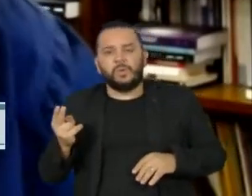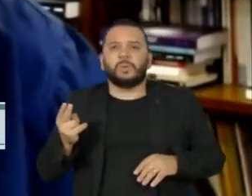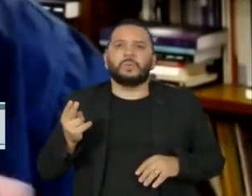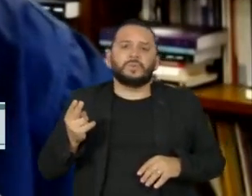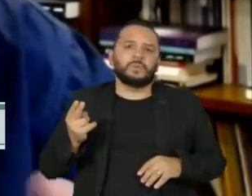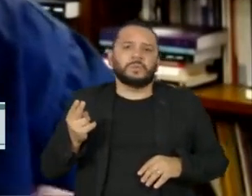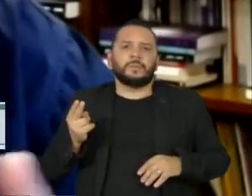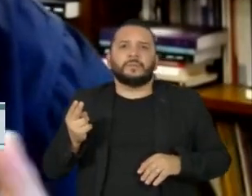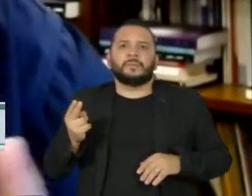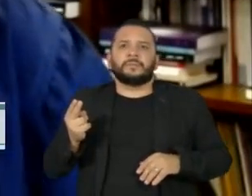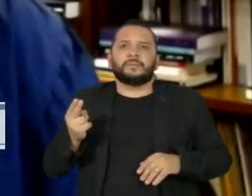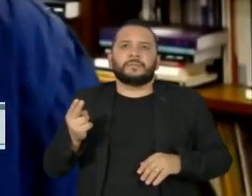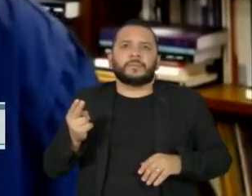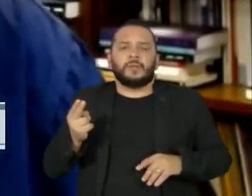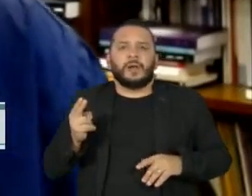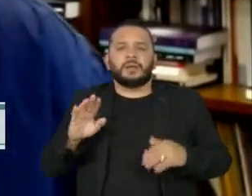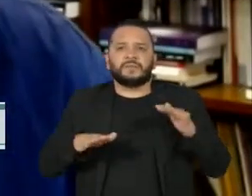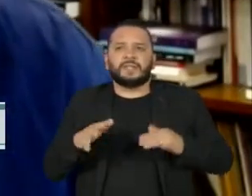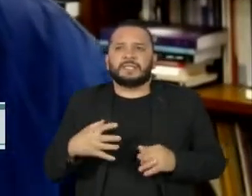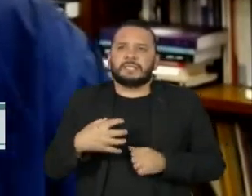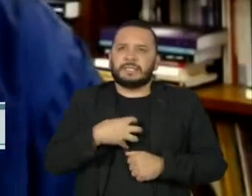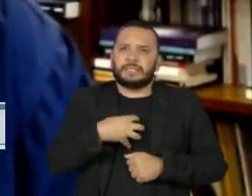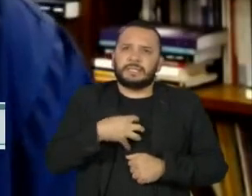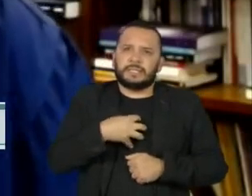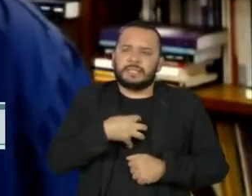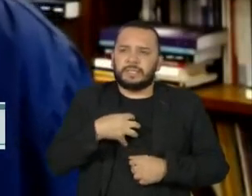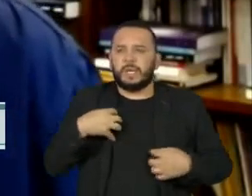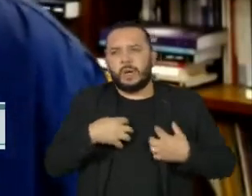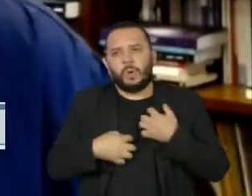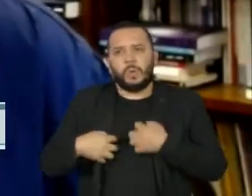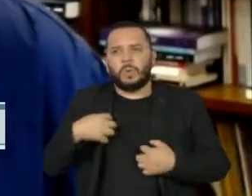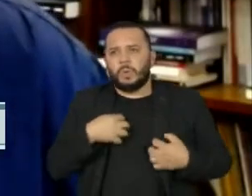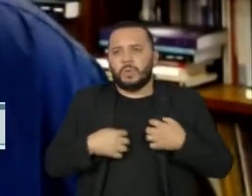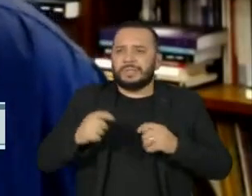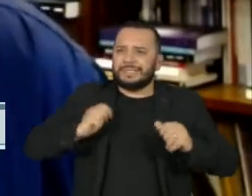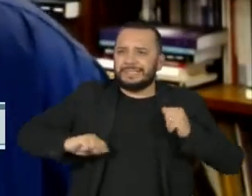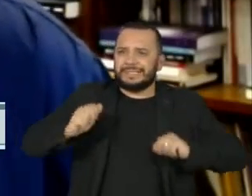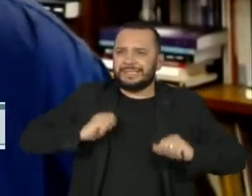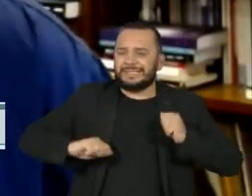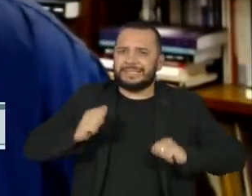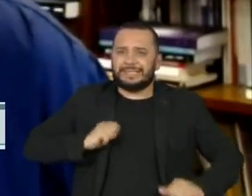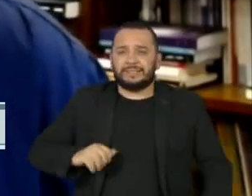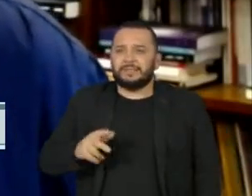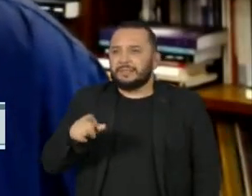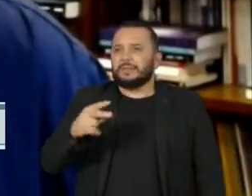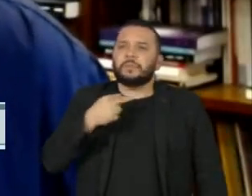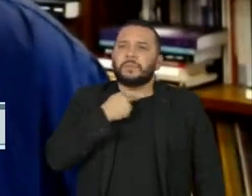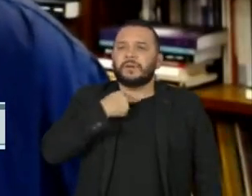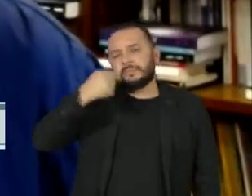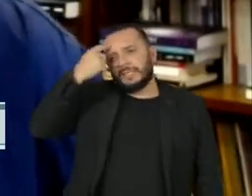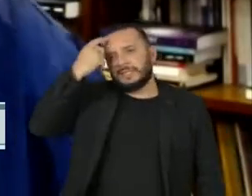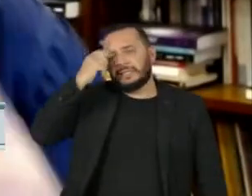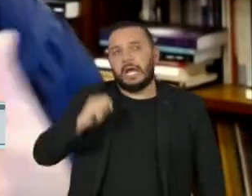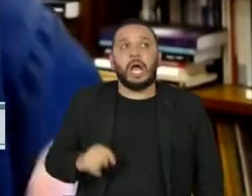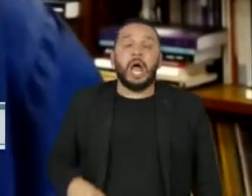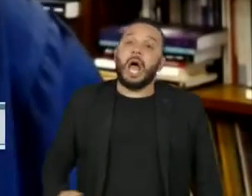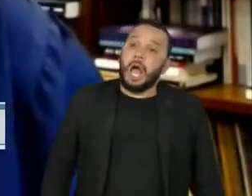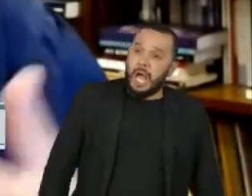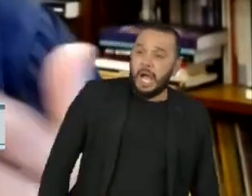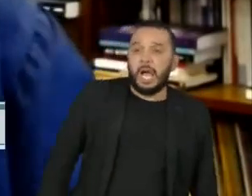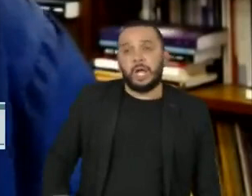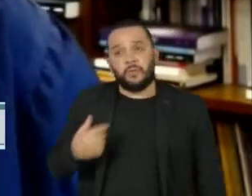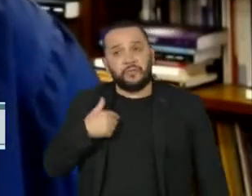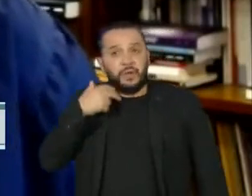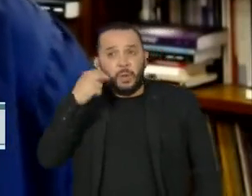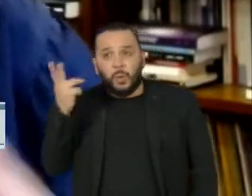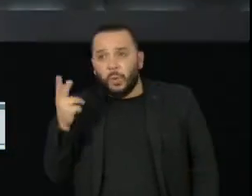gente não que se sente em angústia ou ansiedade, não olhar para isso e dizer, olha, eu sinto